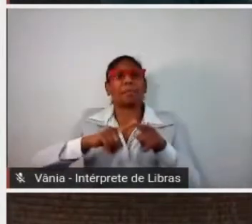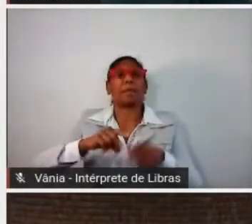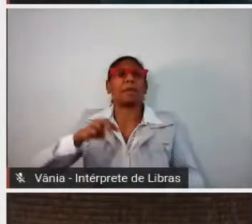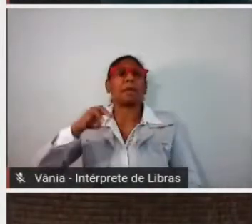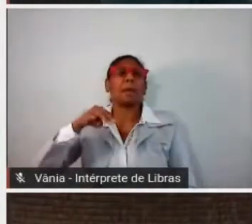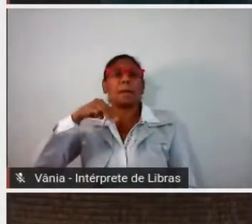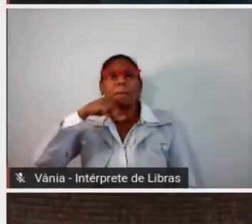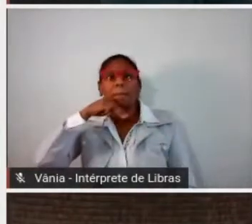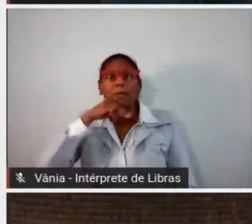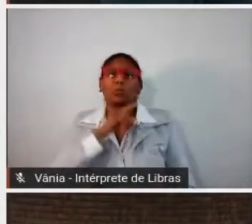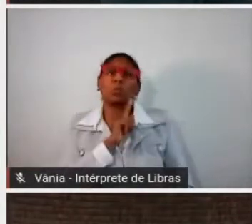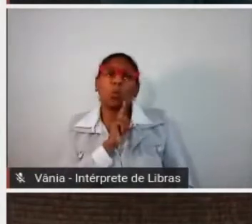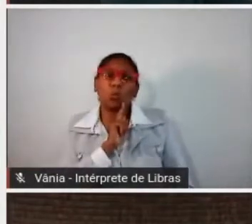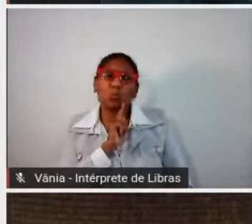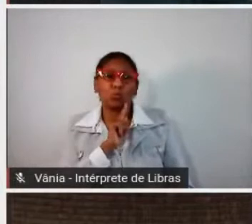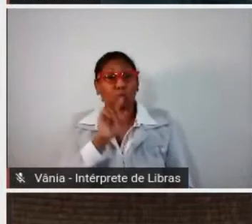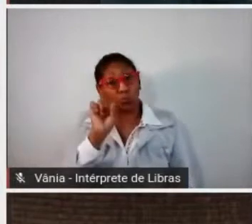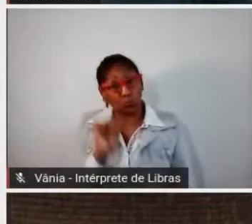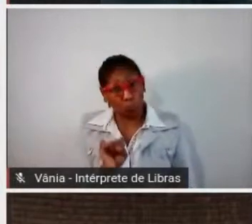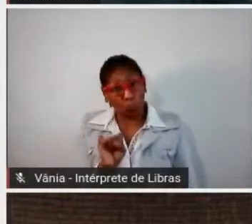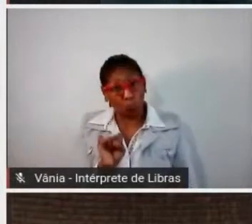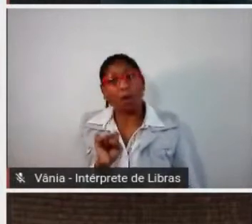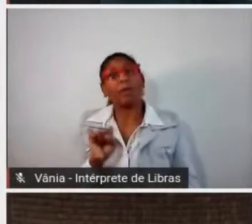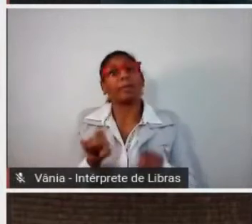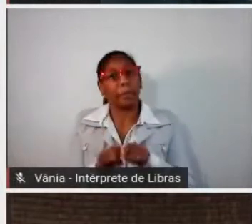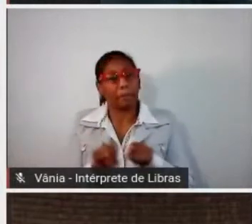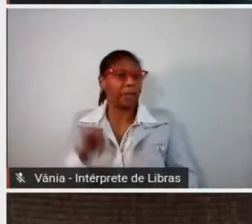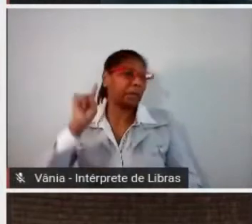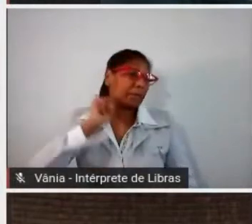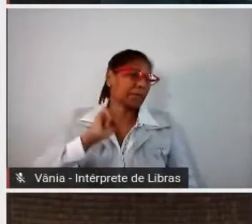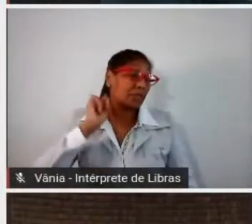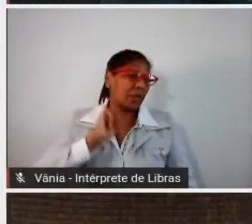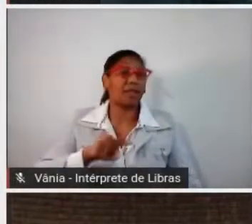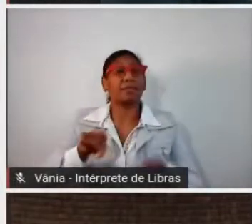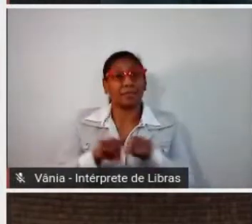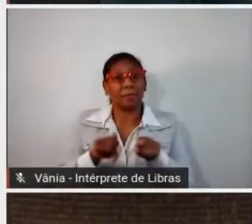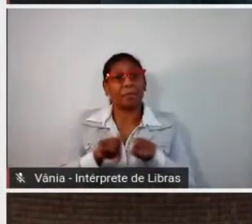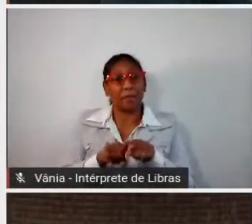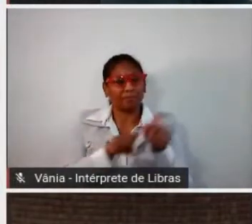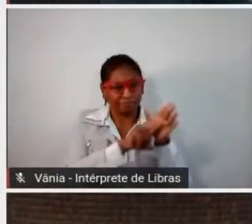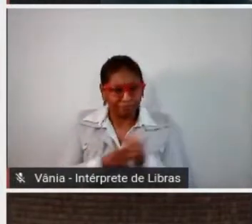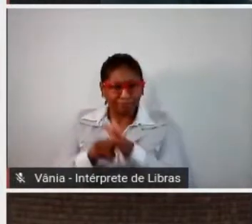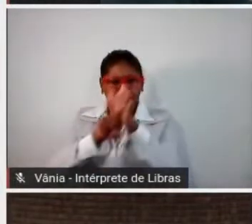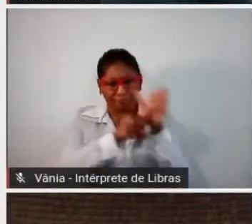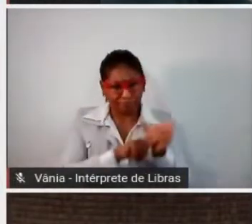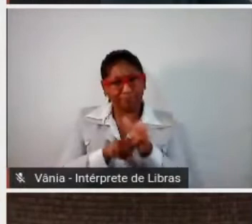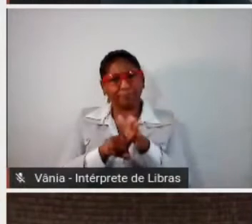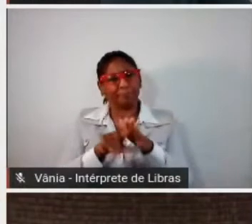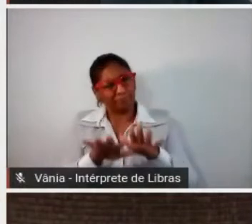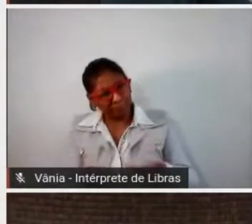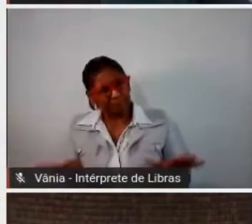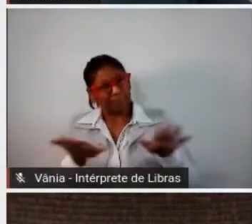o Paraná no número de óbitos por 100 mil, e Minas Gerais, são os 4 estados que têm uma situação mais confortável,